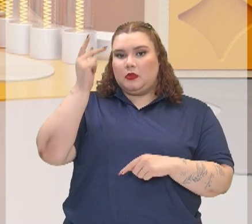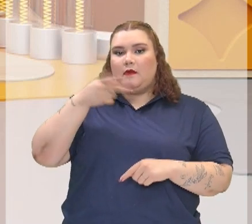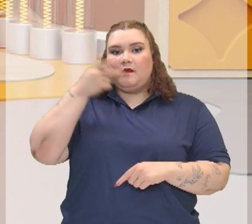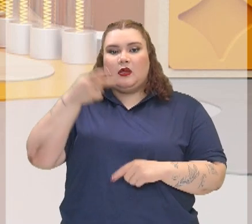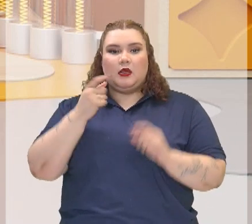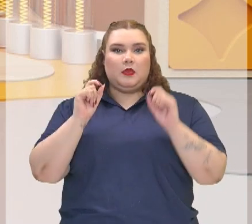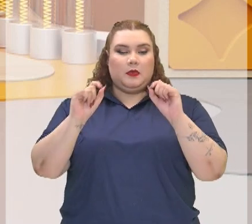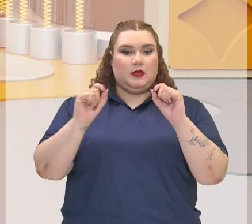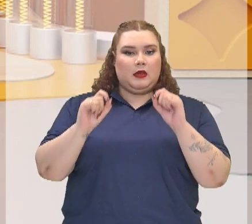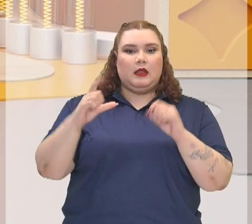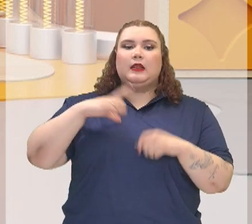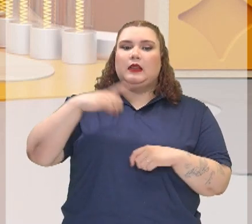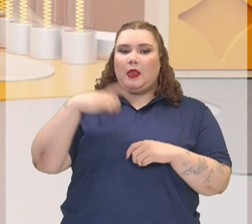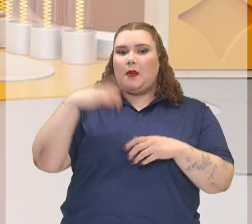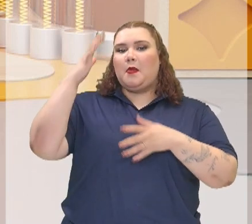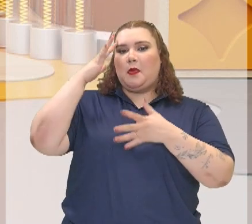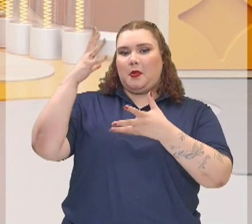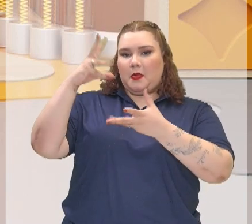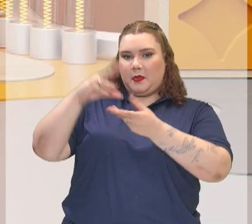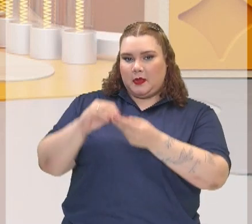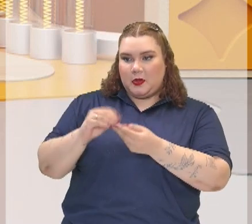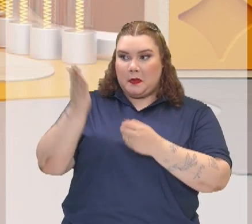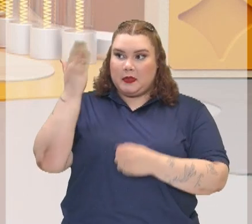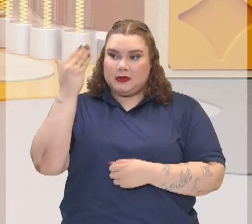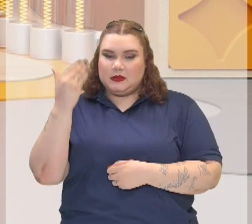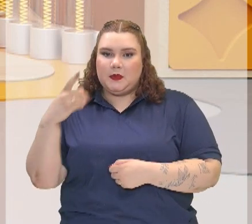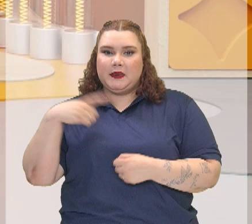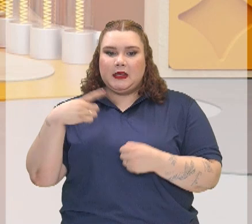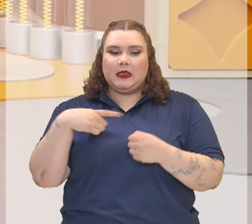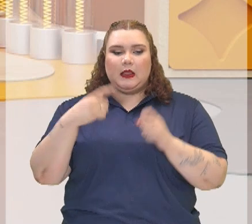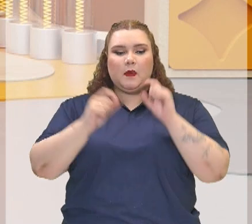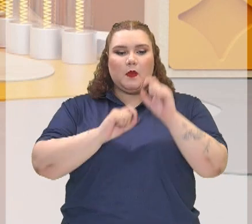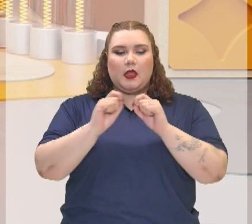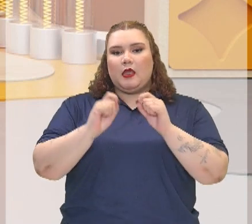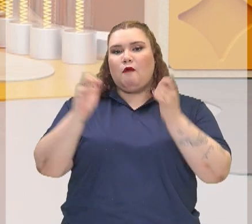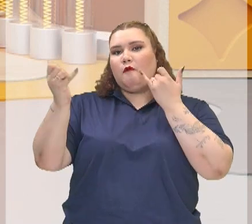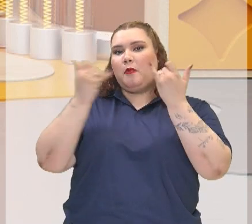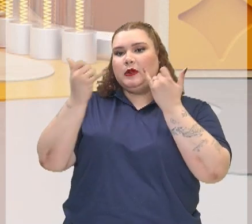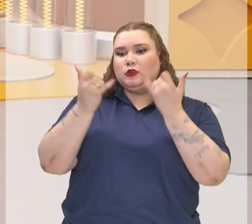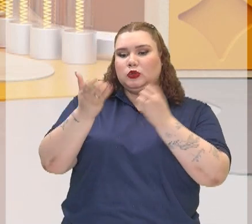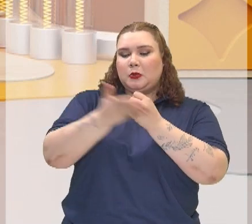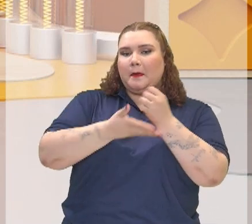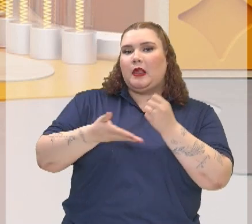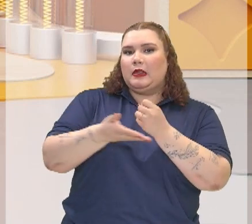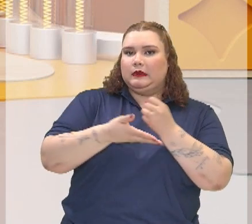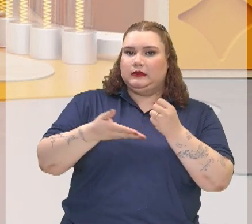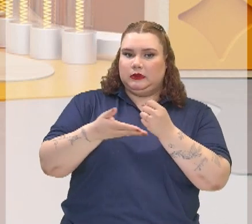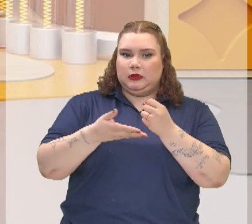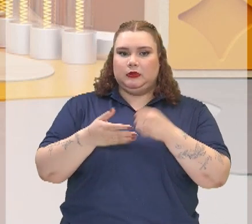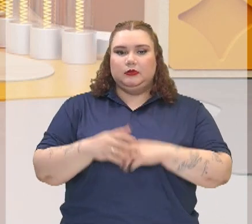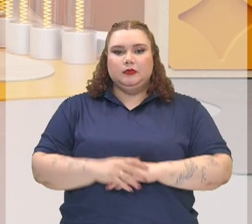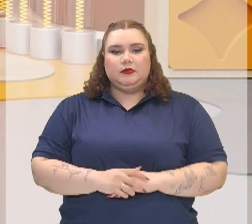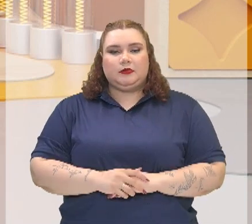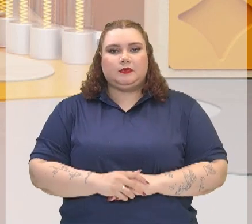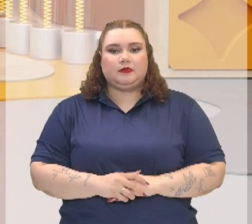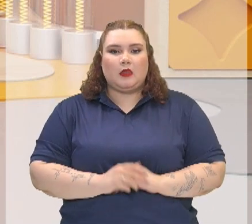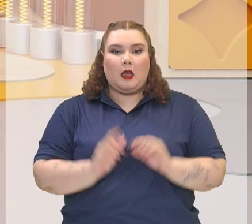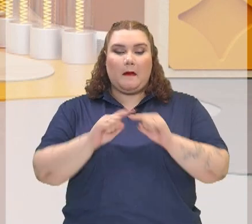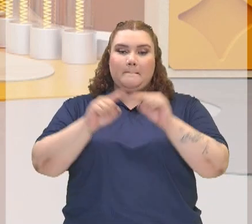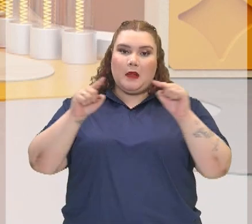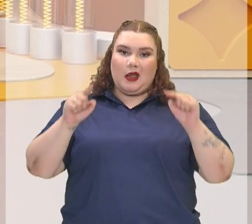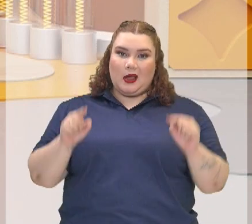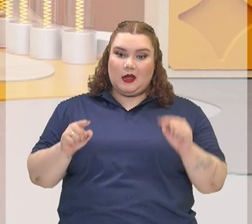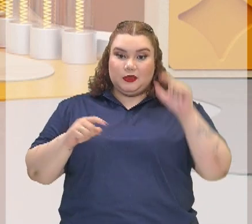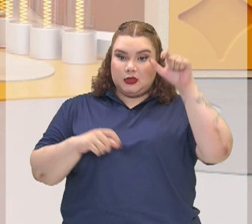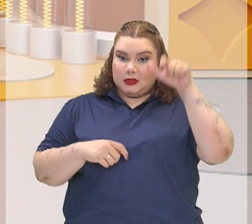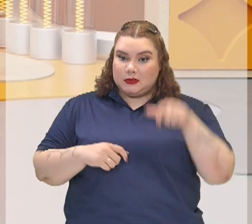estão entendendo o passado com base no que tem por perto. Mas a verdade é que o trabalho do